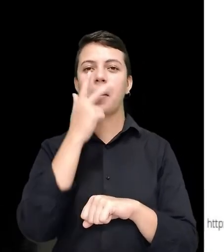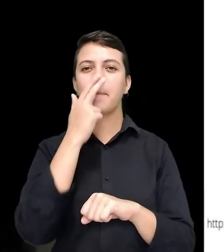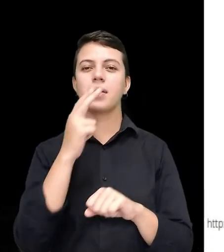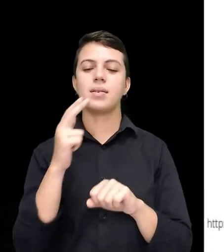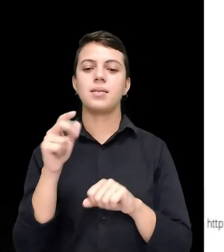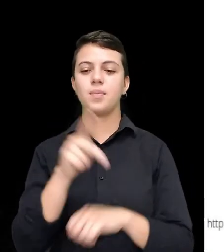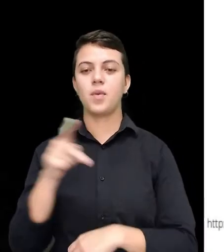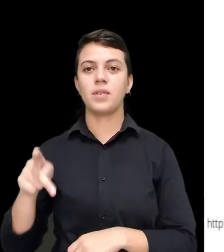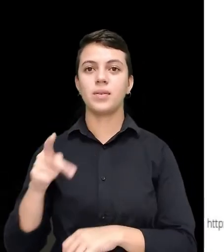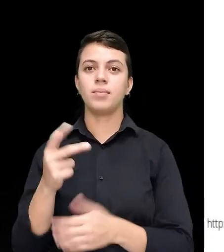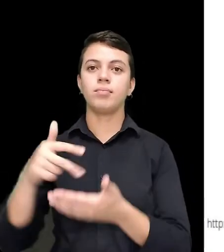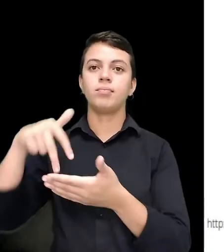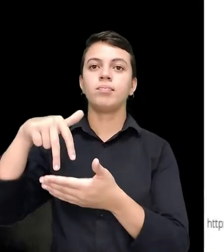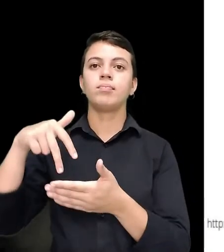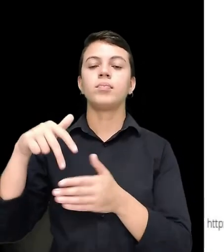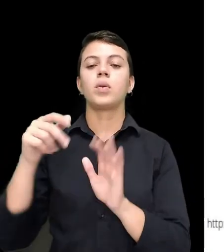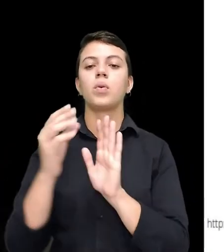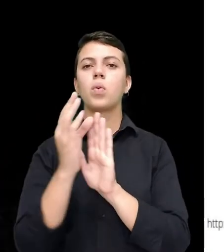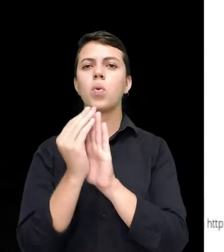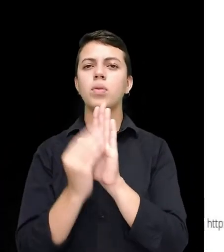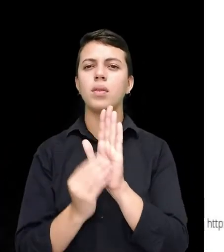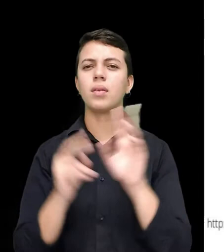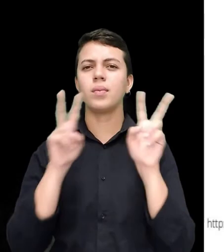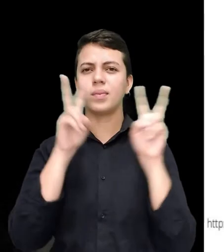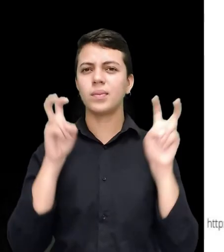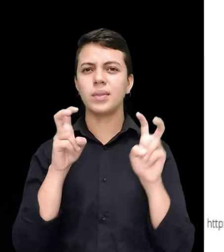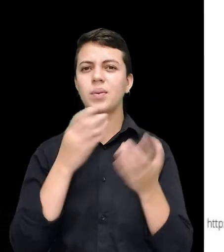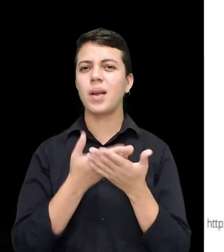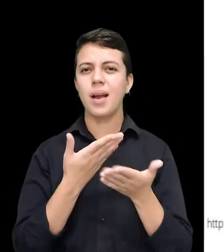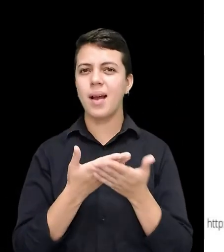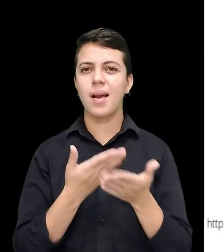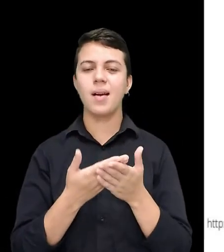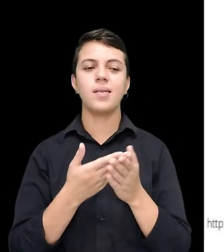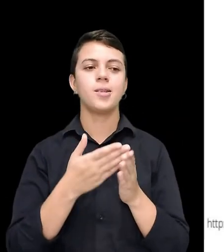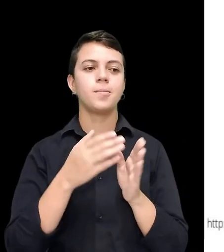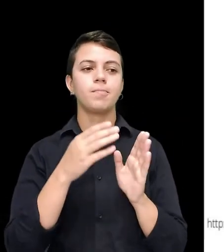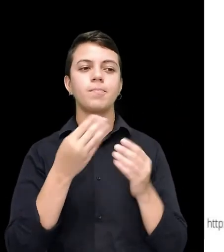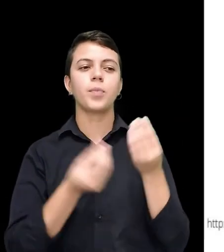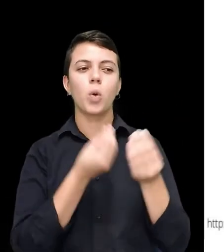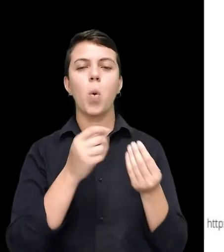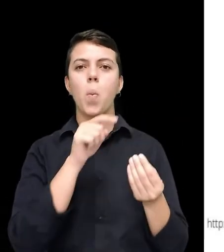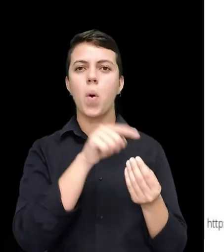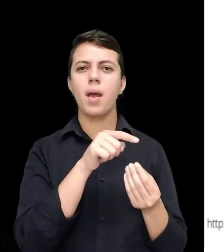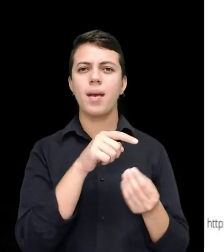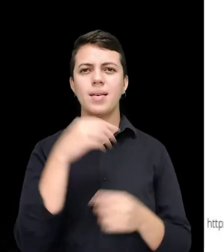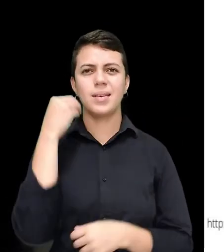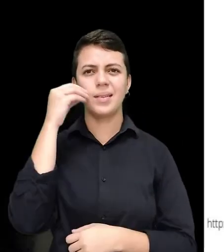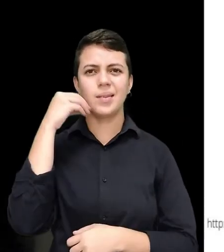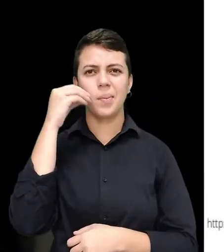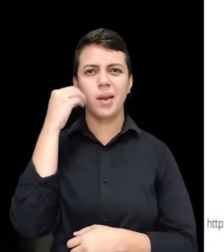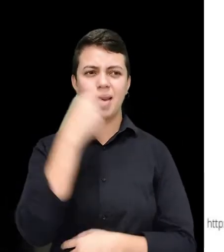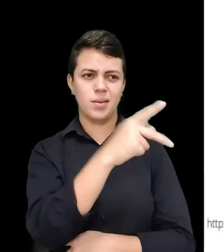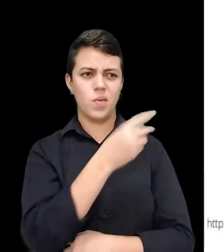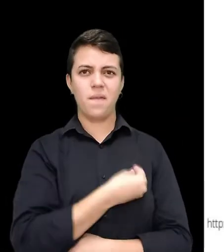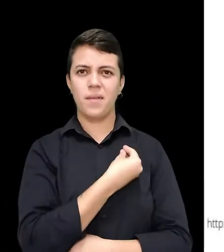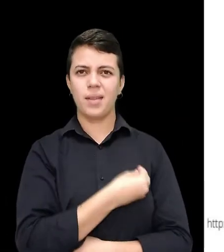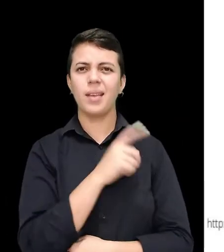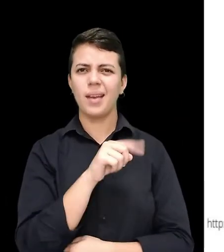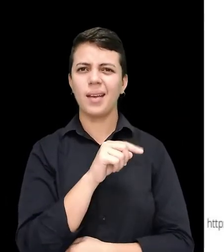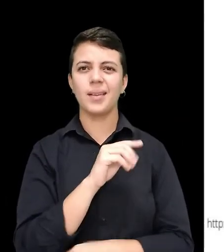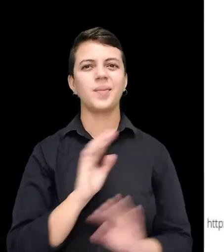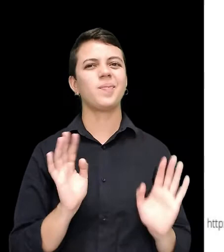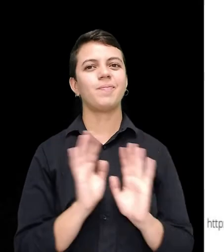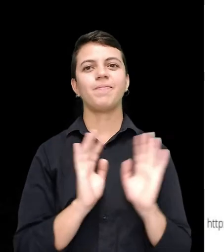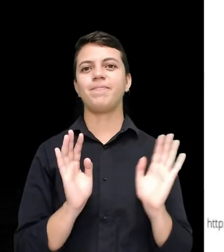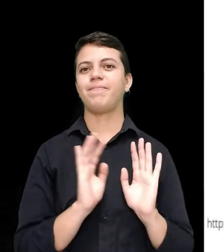preparados não necessariamente baseando-se na experiência dos